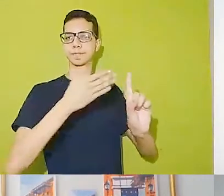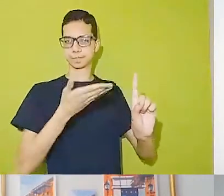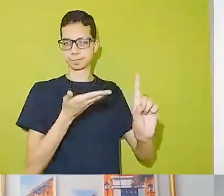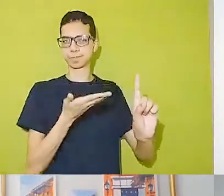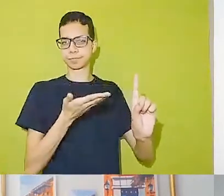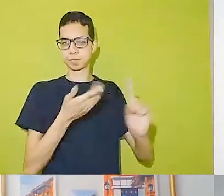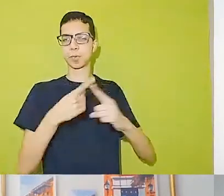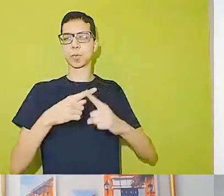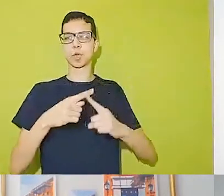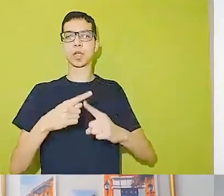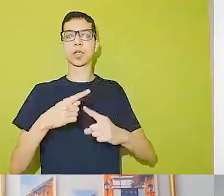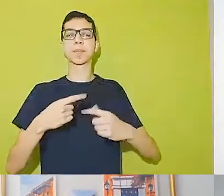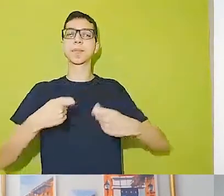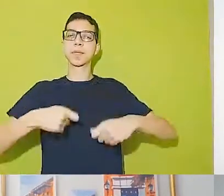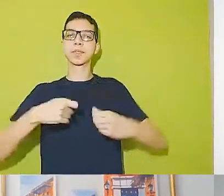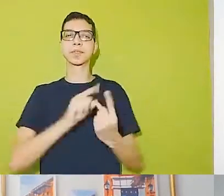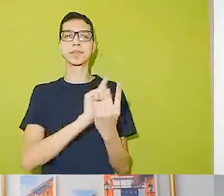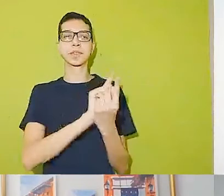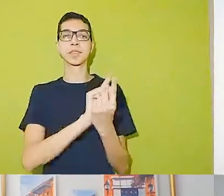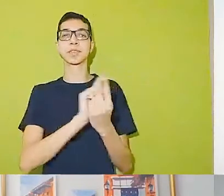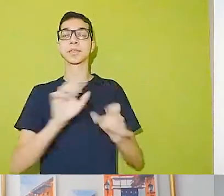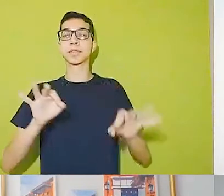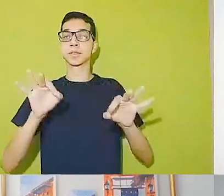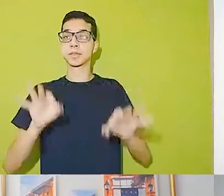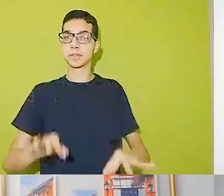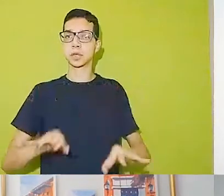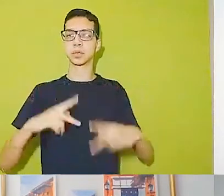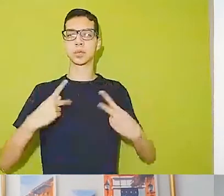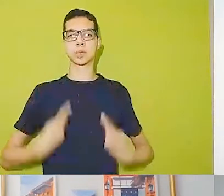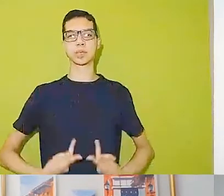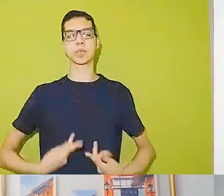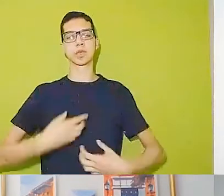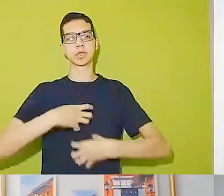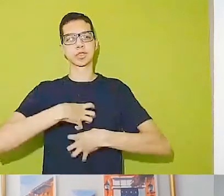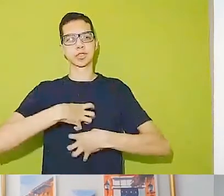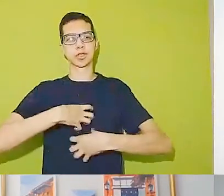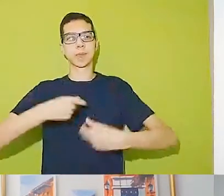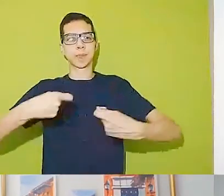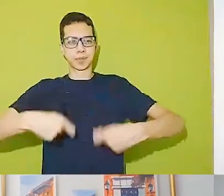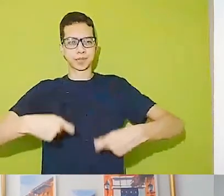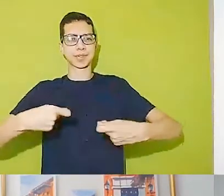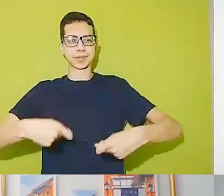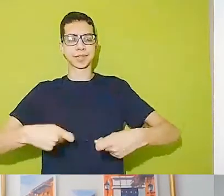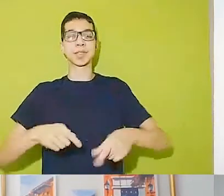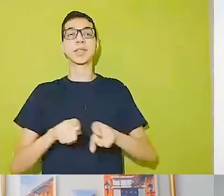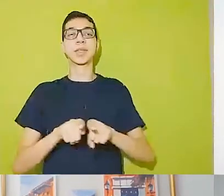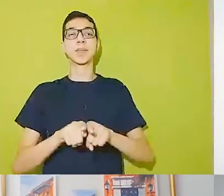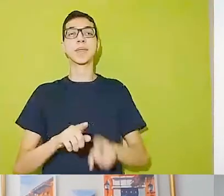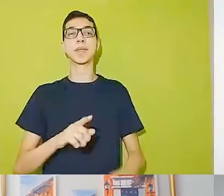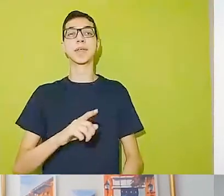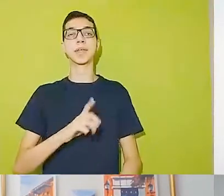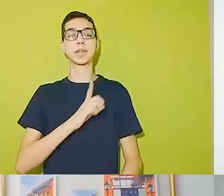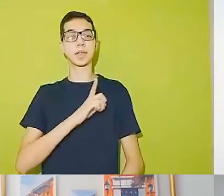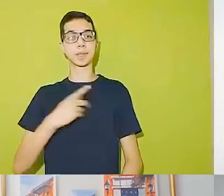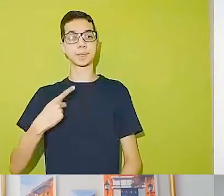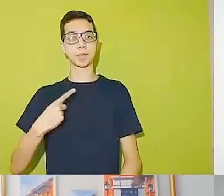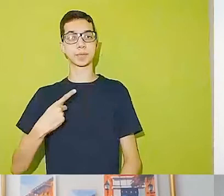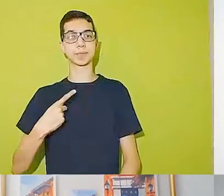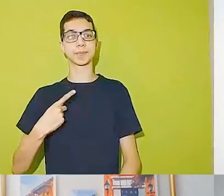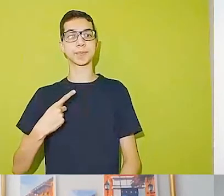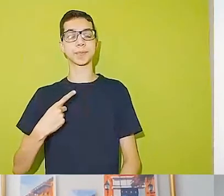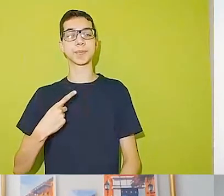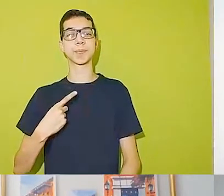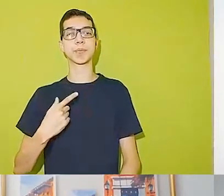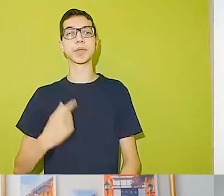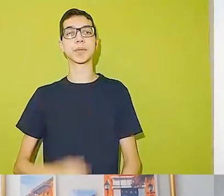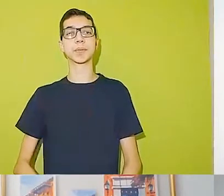adequada, humanizada, não só, né, por toda a rede, a gente coloca a Defensoria também, e até por enxergar como necessário que a Defensoria